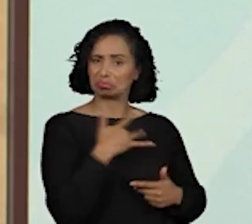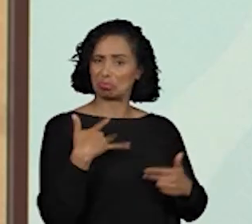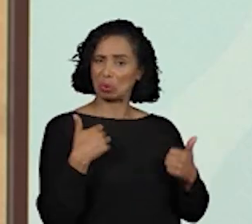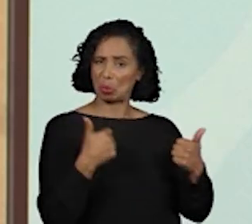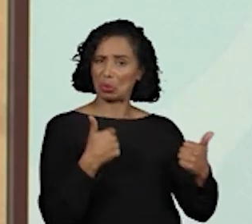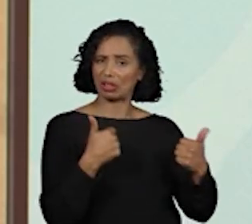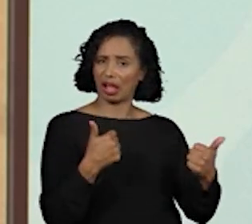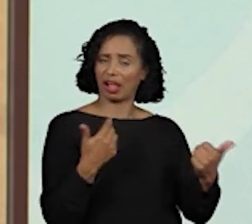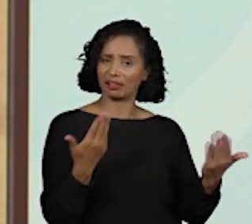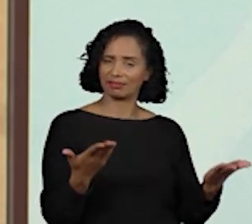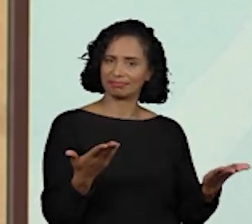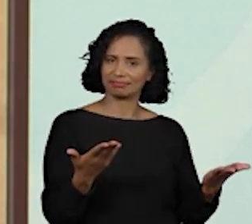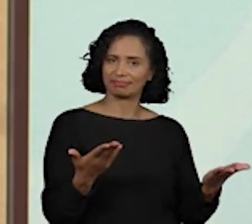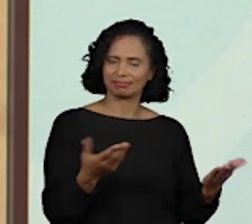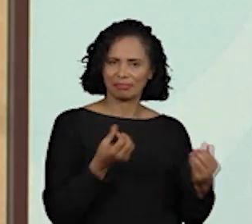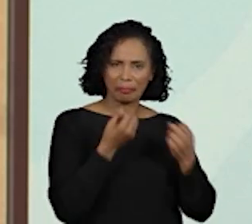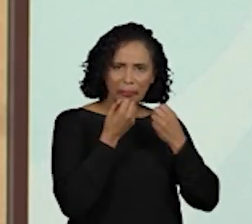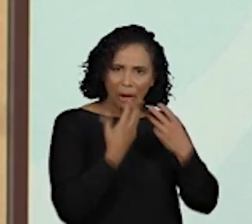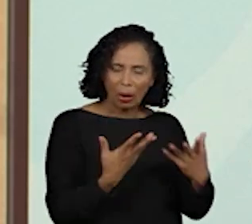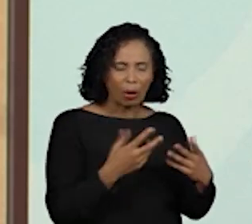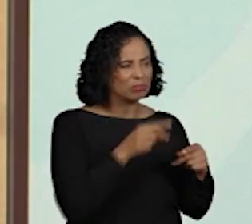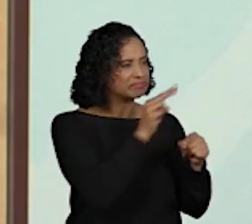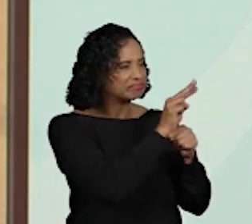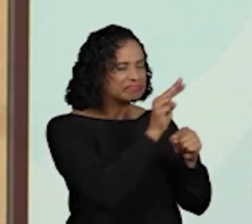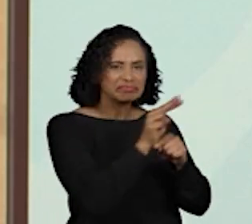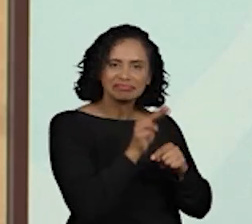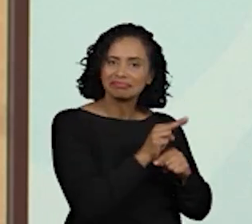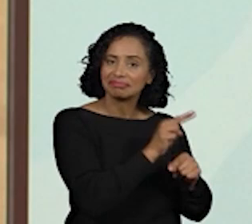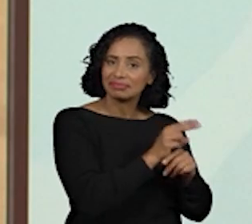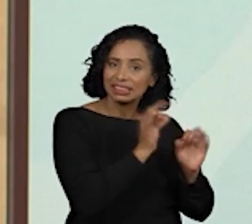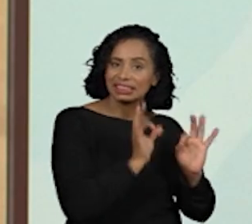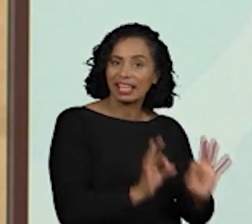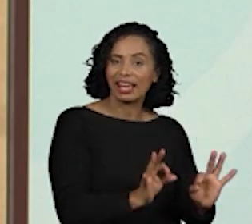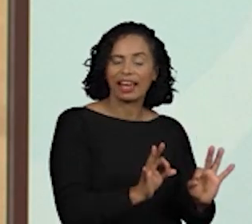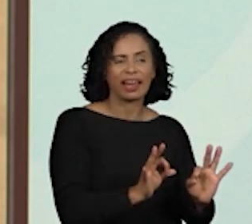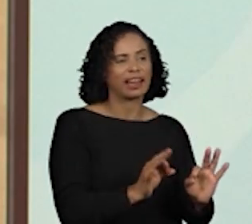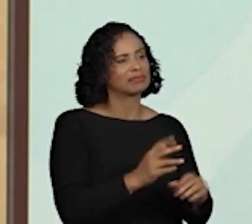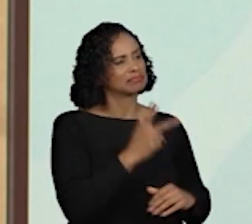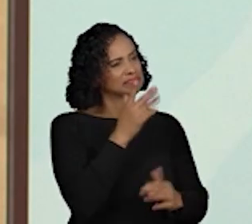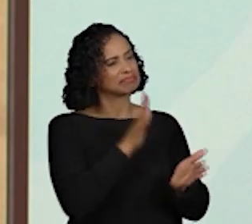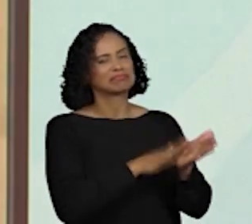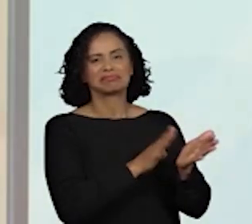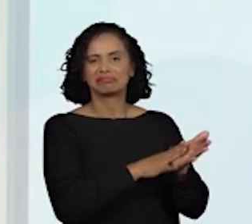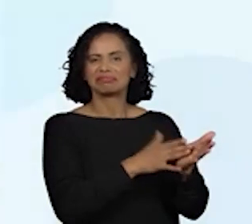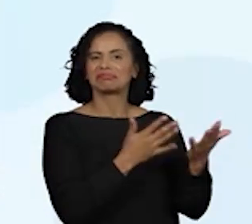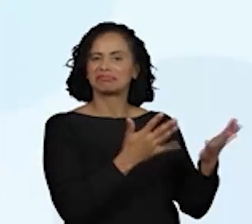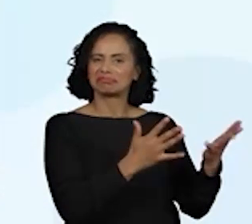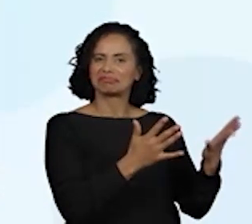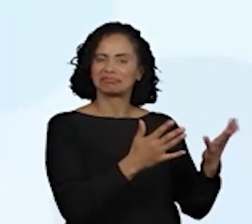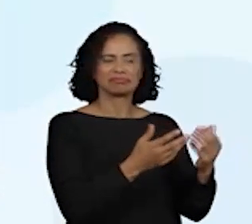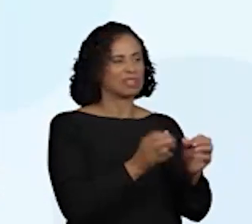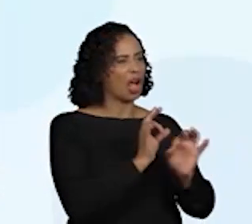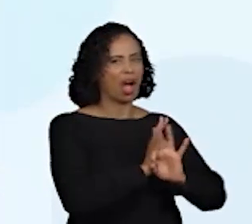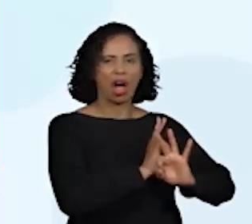vez, ele viu que os animais estavam bem. E estavam